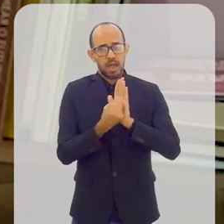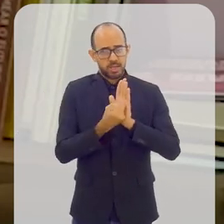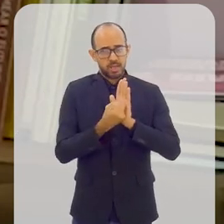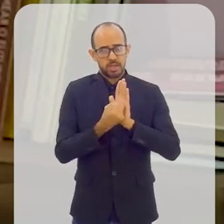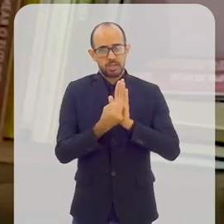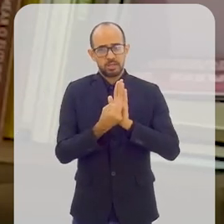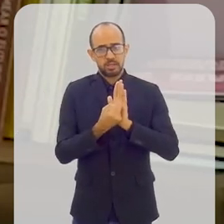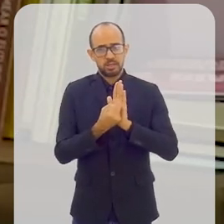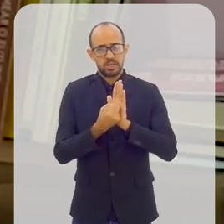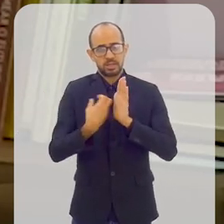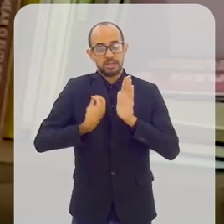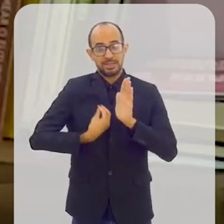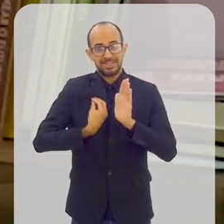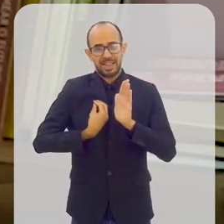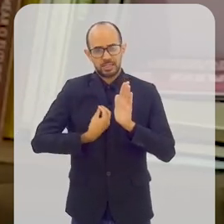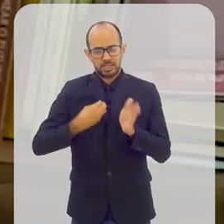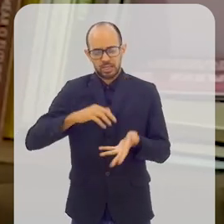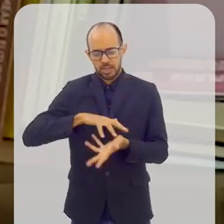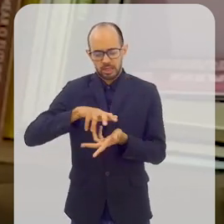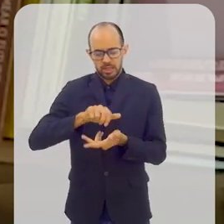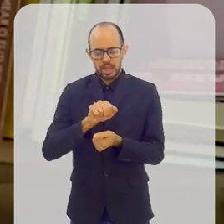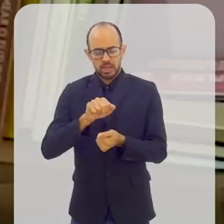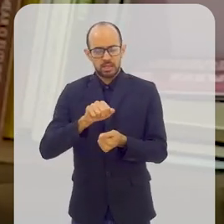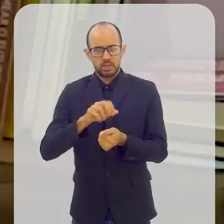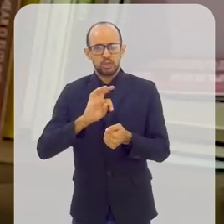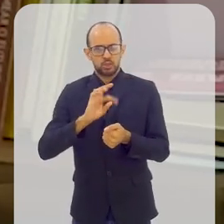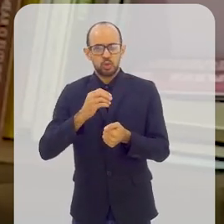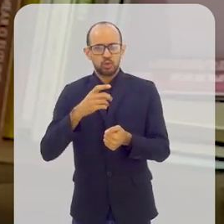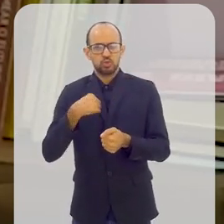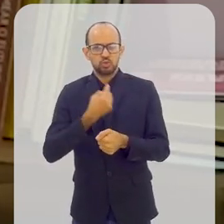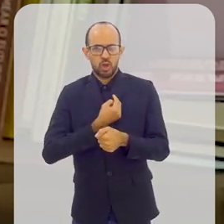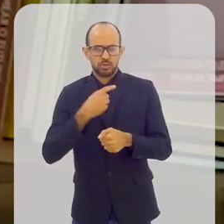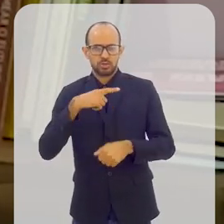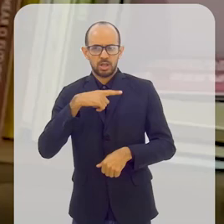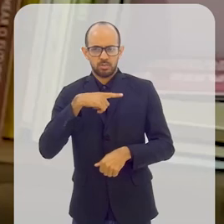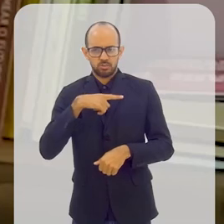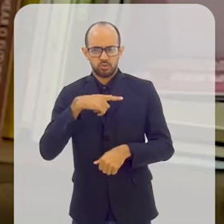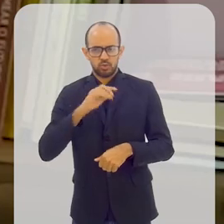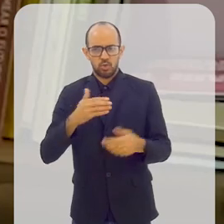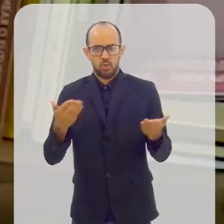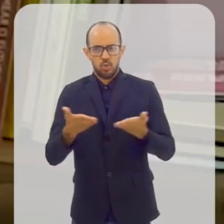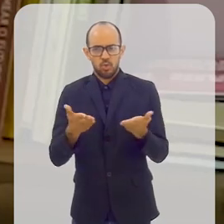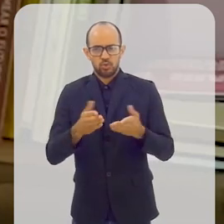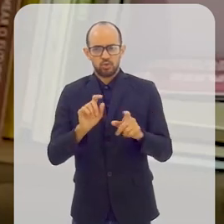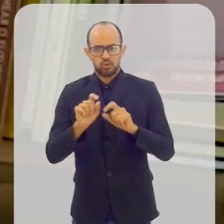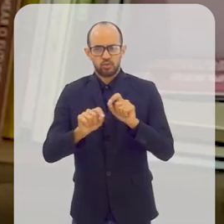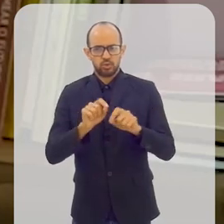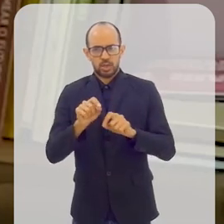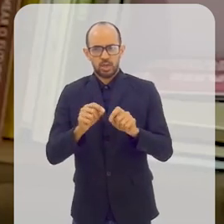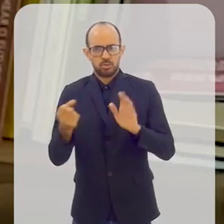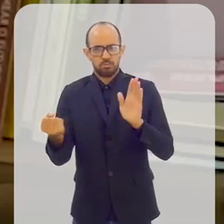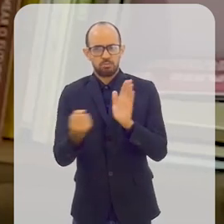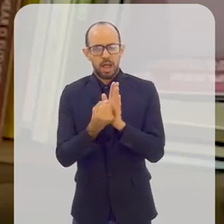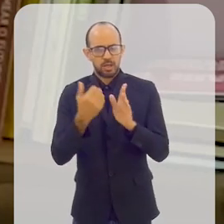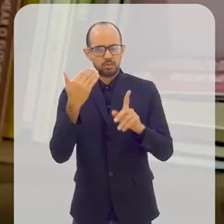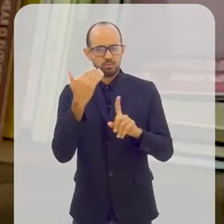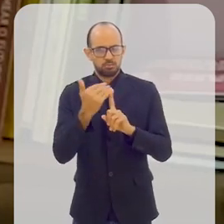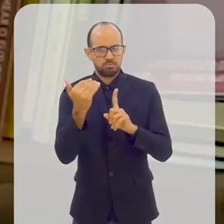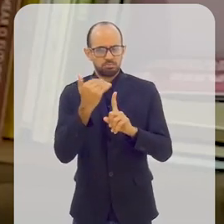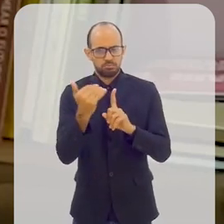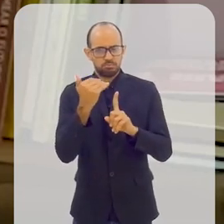sua existência no planeta. Todos nós temos um impacto na nossa existência. Hoje, o impacto